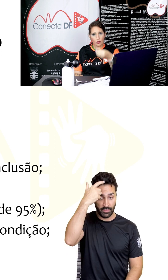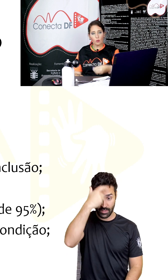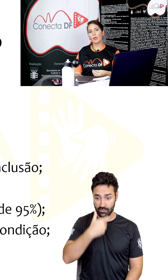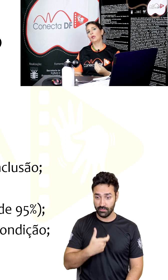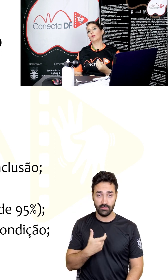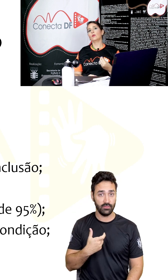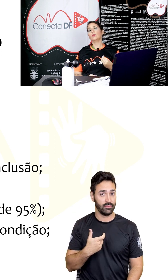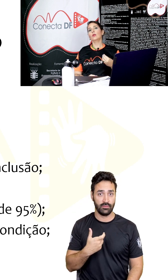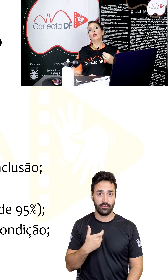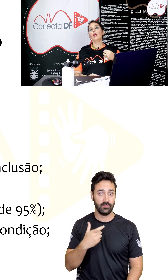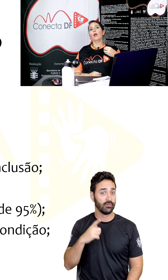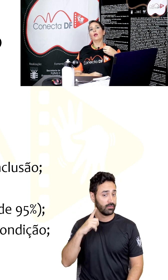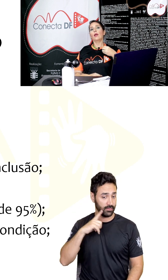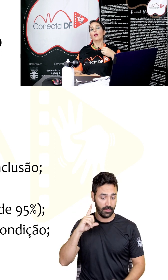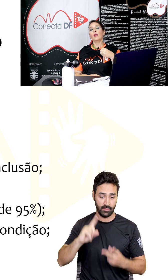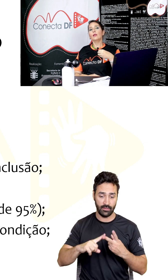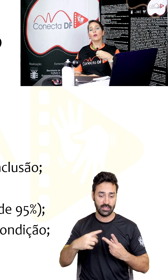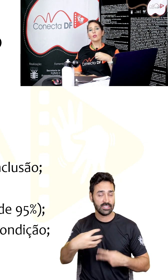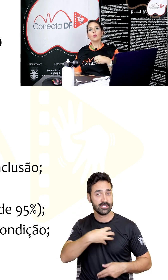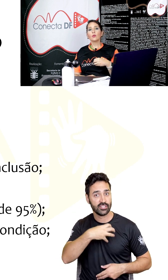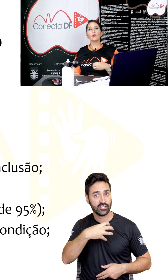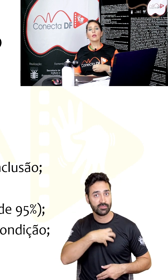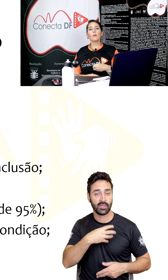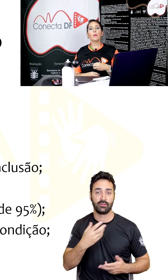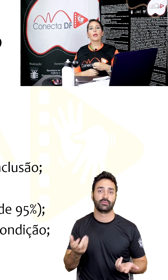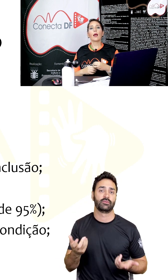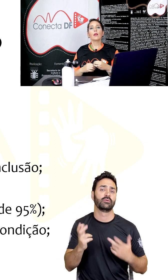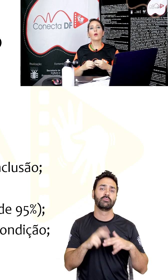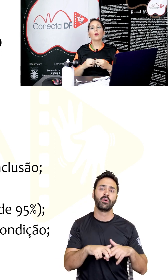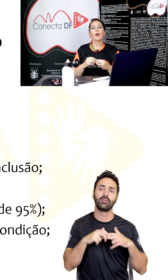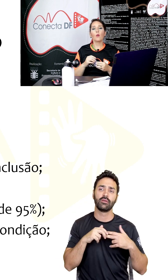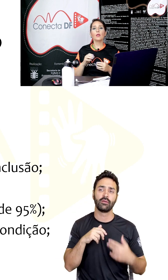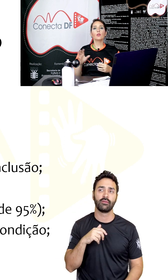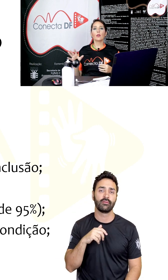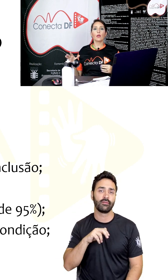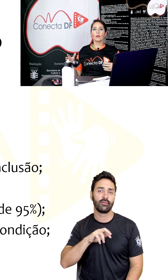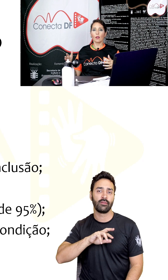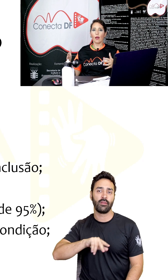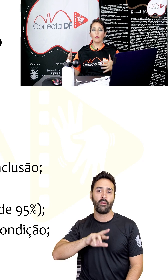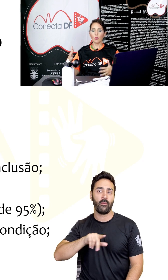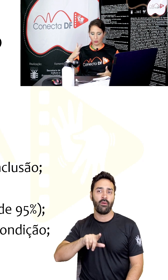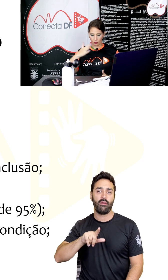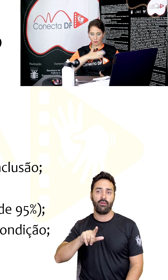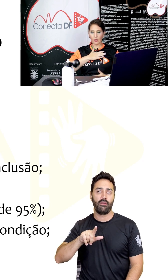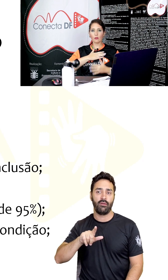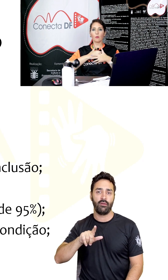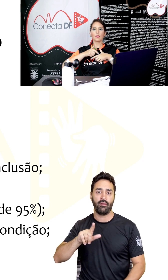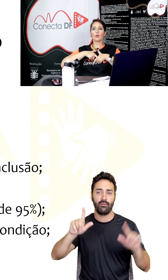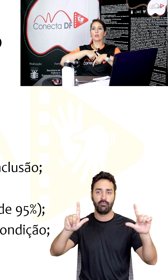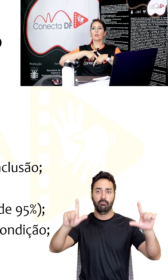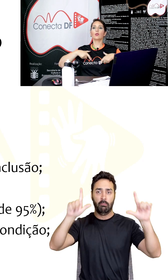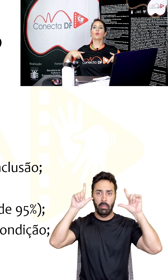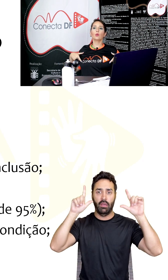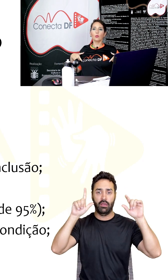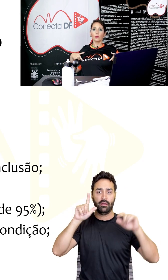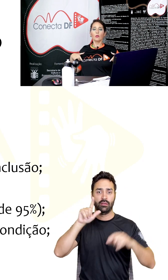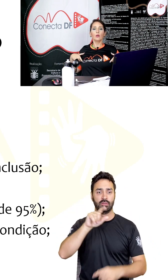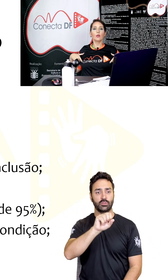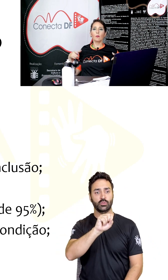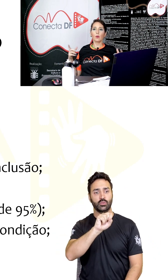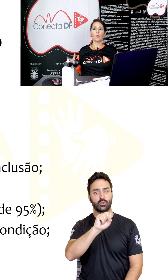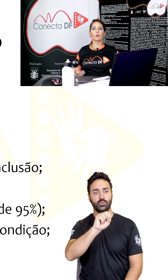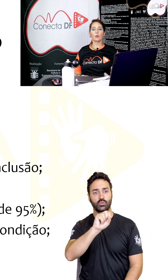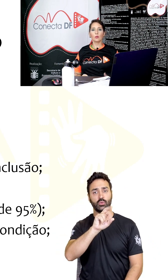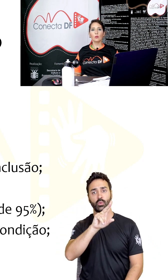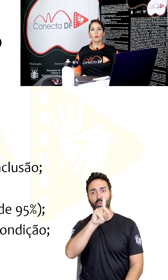tem sentimentos. Então, a gente não tem que pegar e colocar uma etiqueta lá, bota no peito da pessoa assim, surdo,